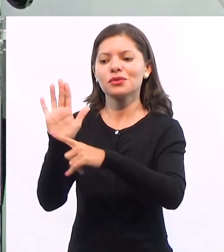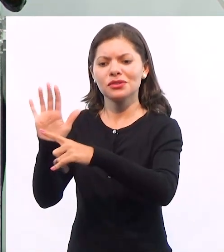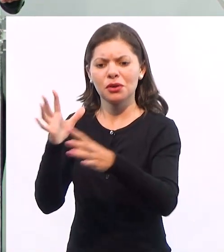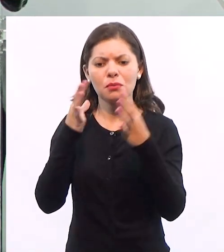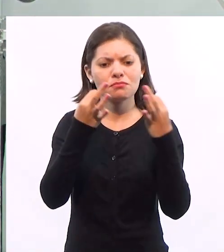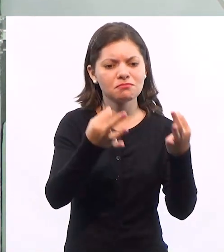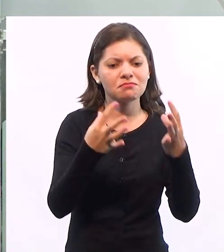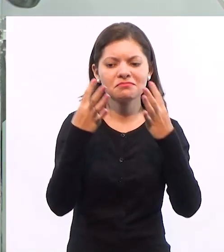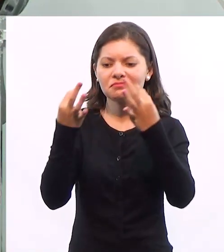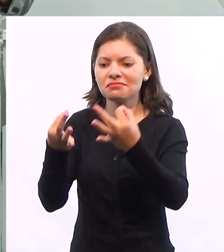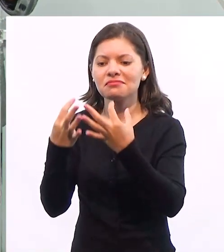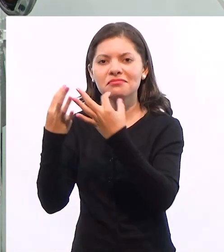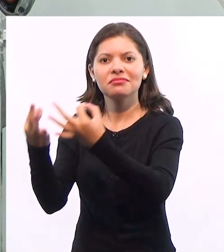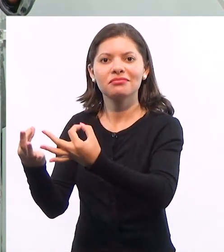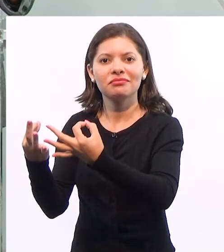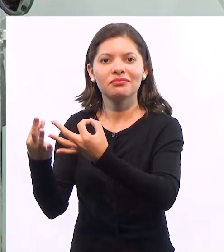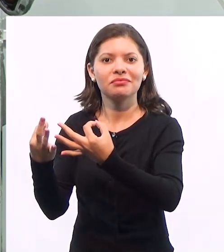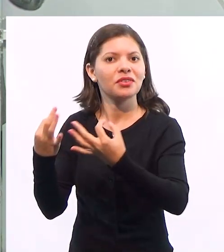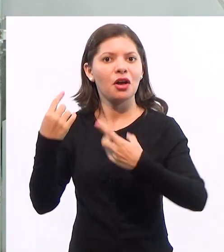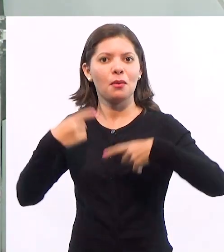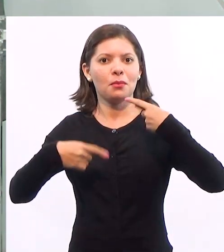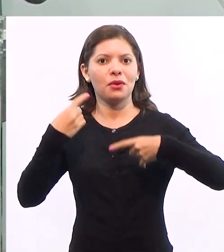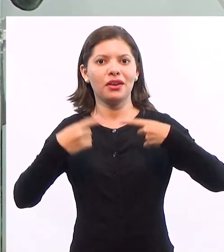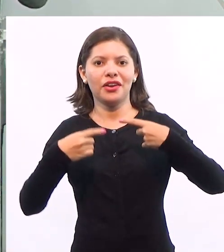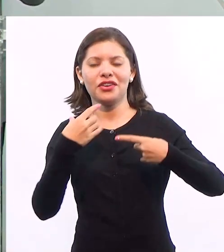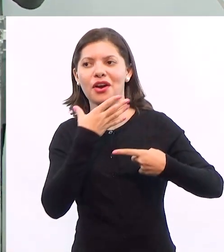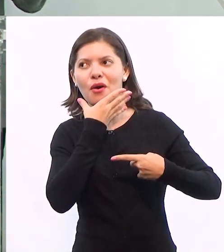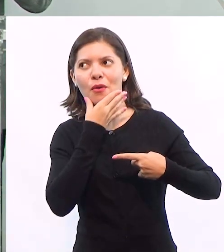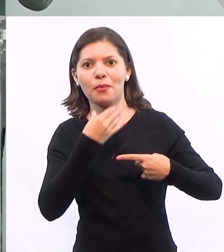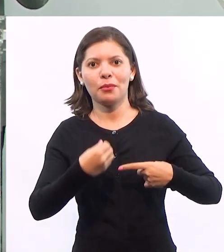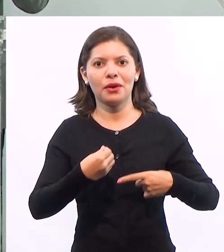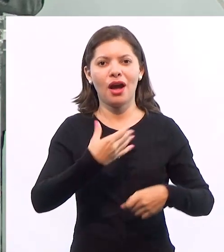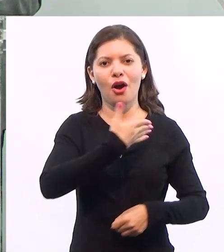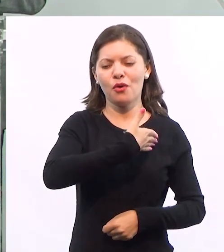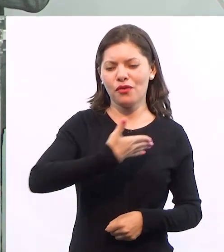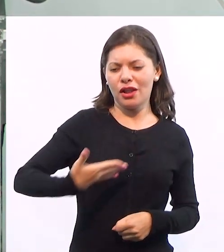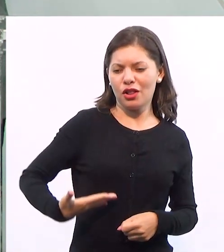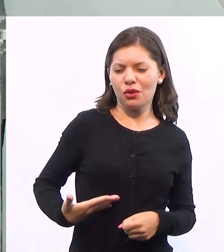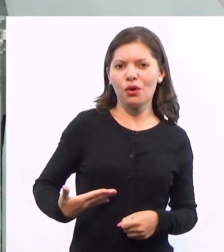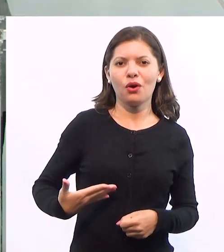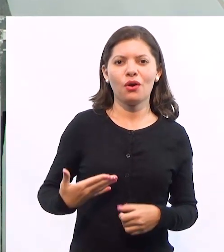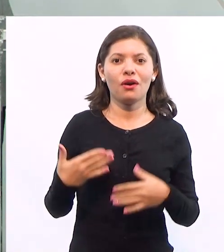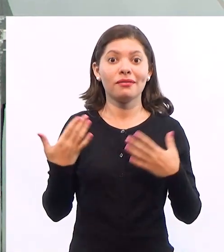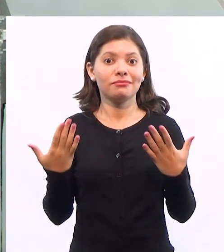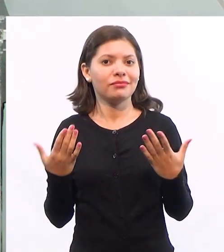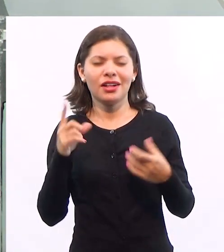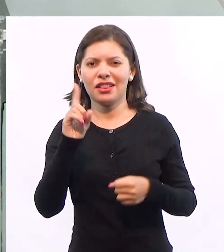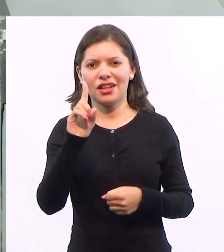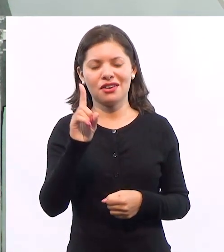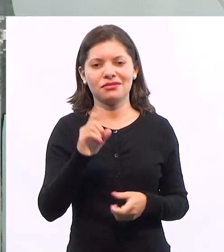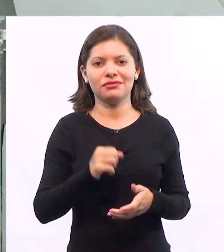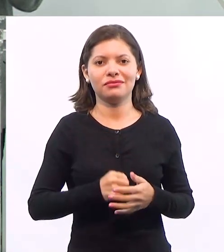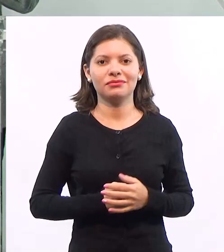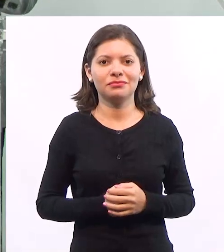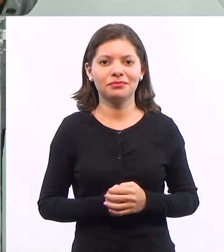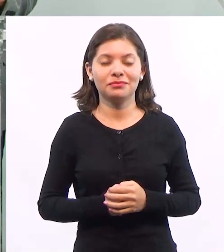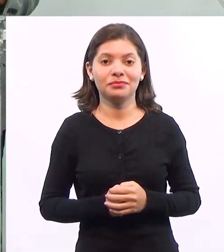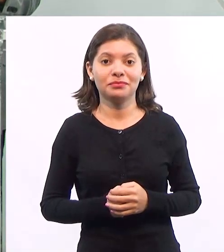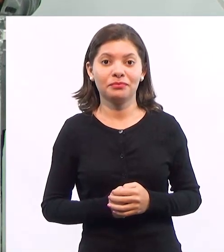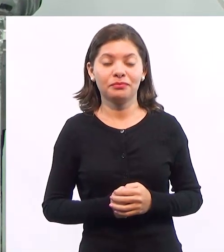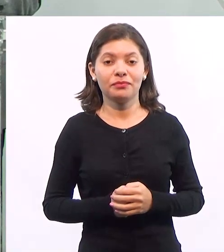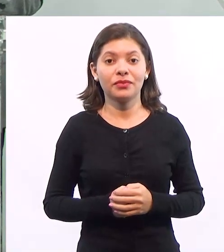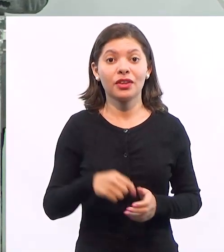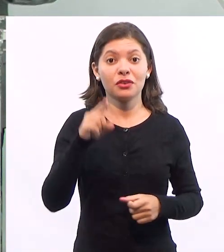outra, nesta e naquela. Tá bom? Não é ser político, o cara é o governador, o vereador, o deputado, não, não é